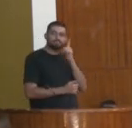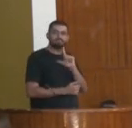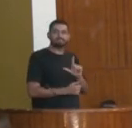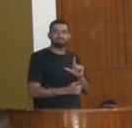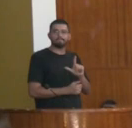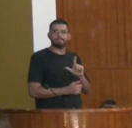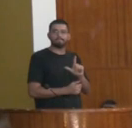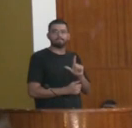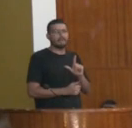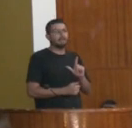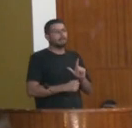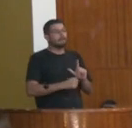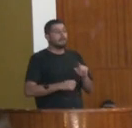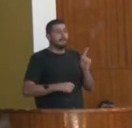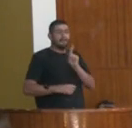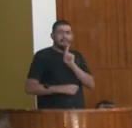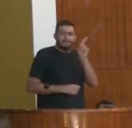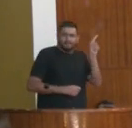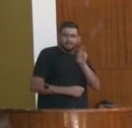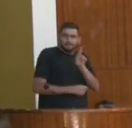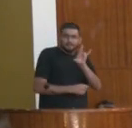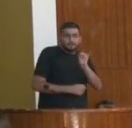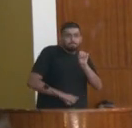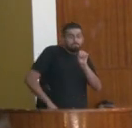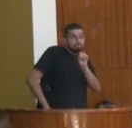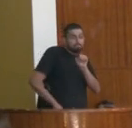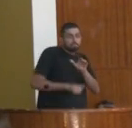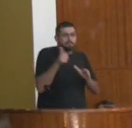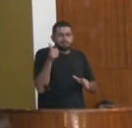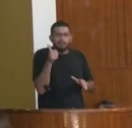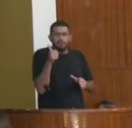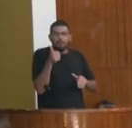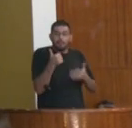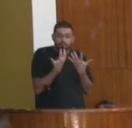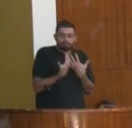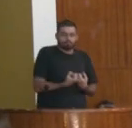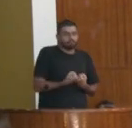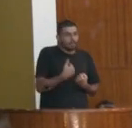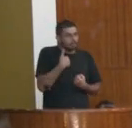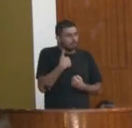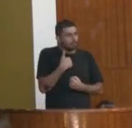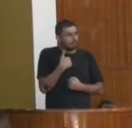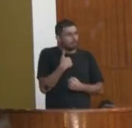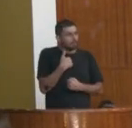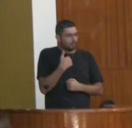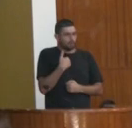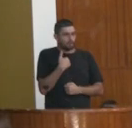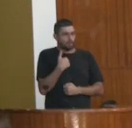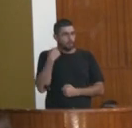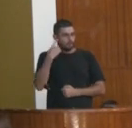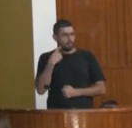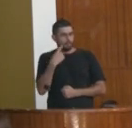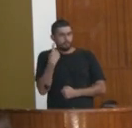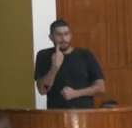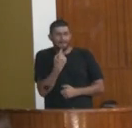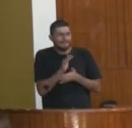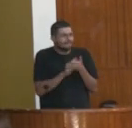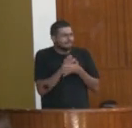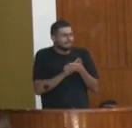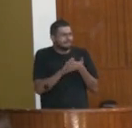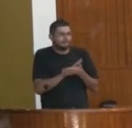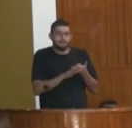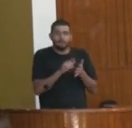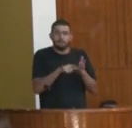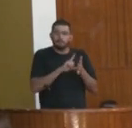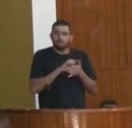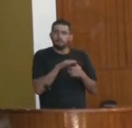que primeiro me acolheu lá no Rio, quando eu ainda nem tinha sido nomeado, tinha tomado posse como deputado. Conversei